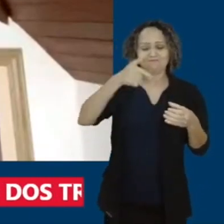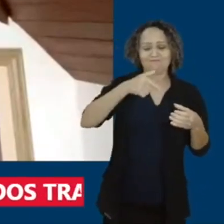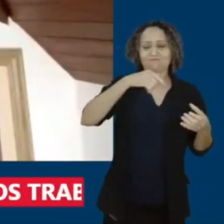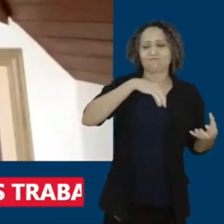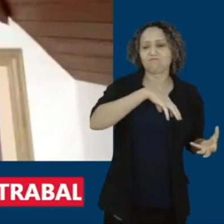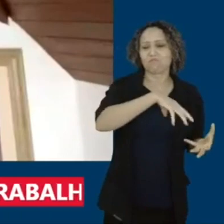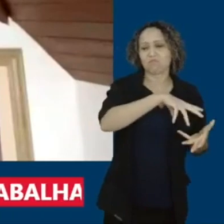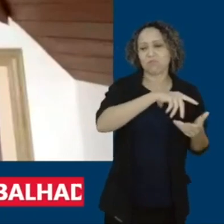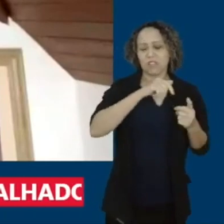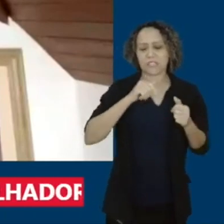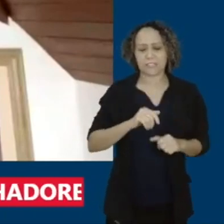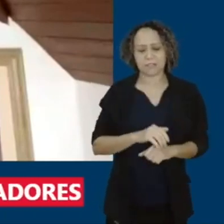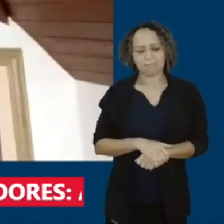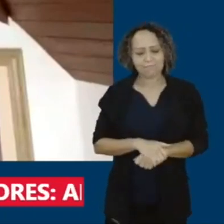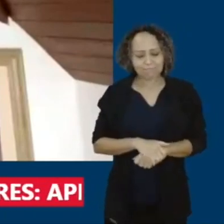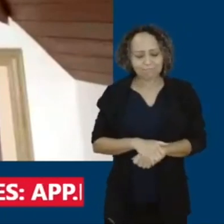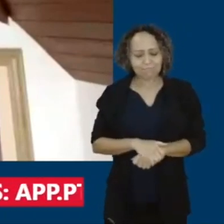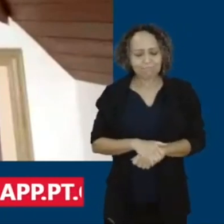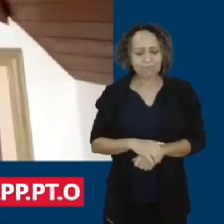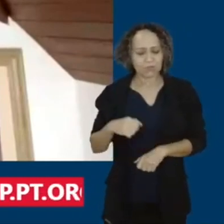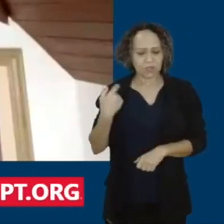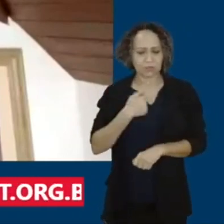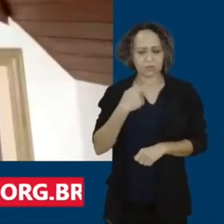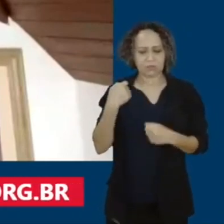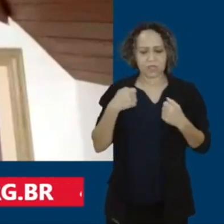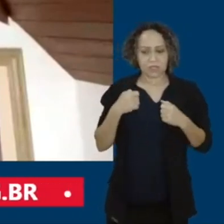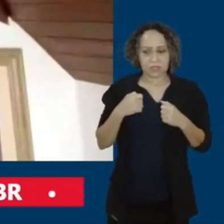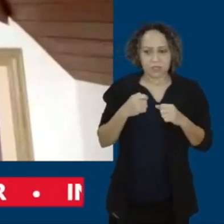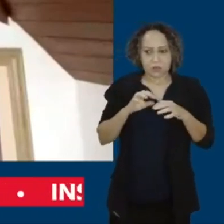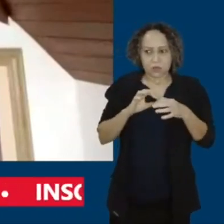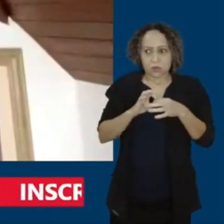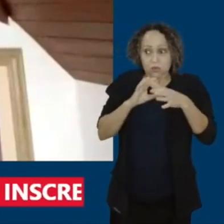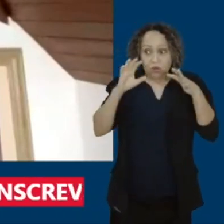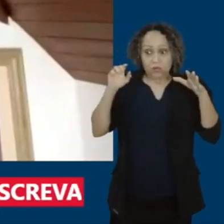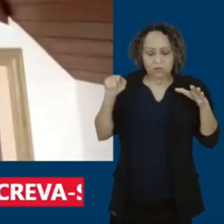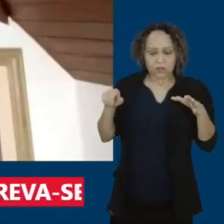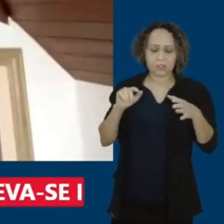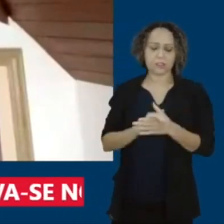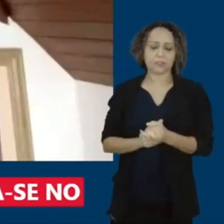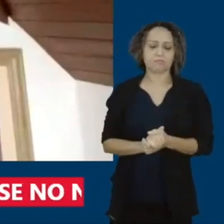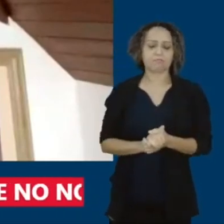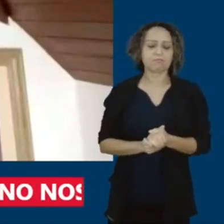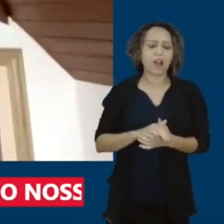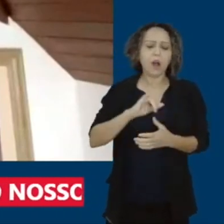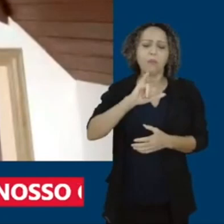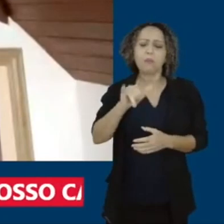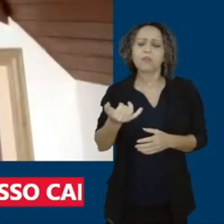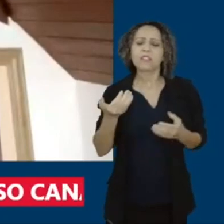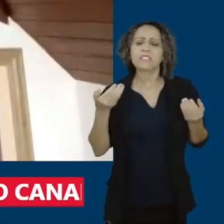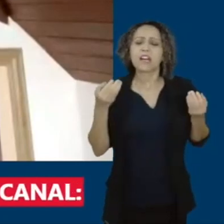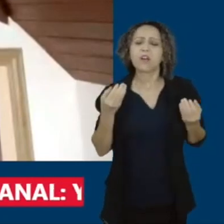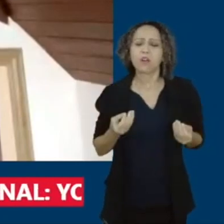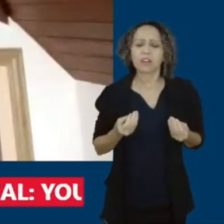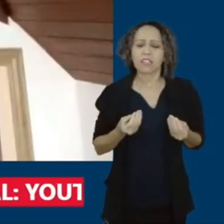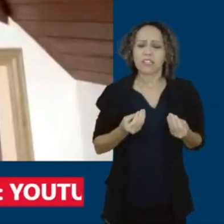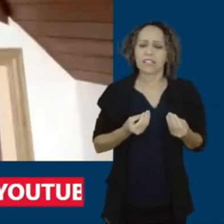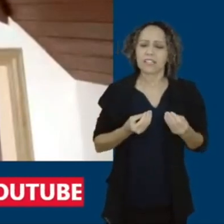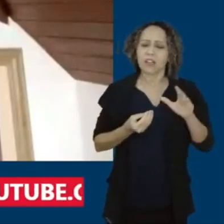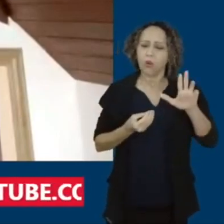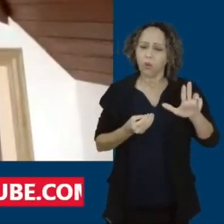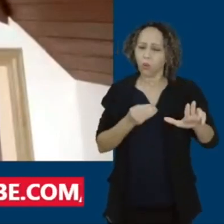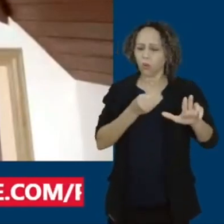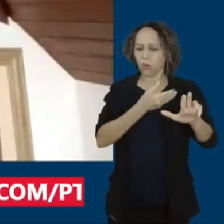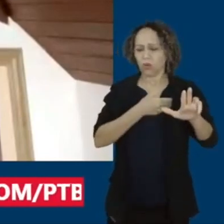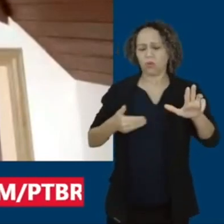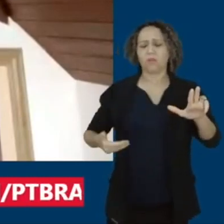escapar disso. E a oportunidade surge agora, e isso aumenta a esperança que eu tenho no governo do Lula,